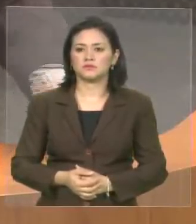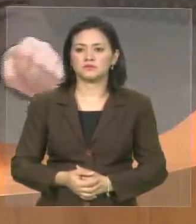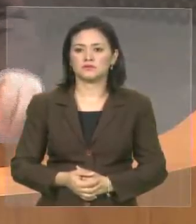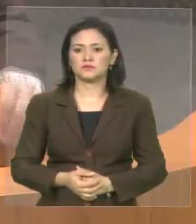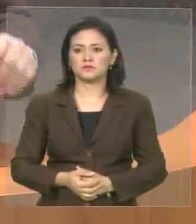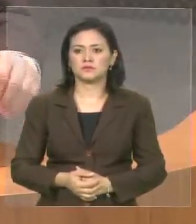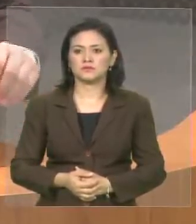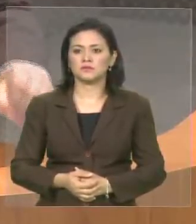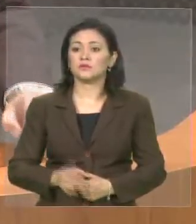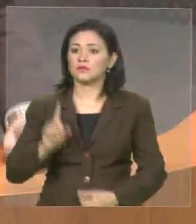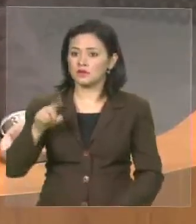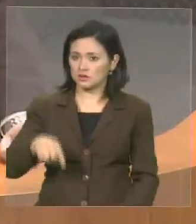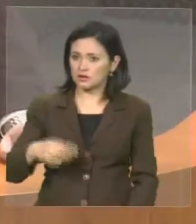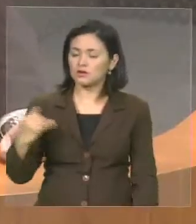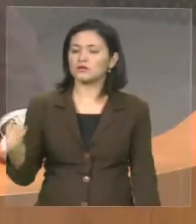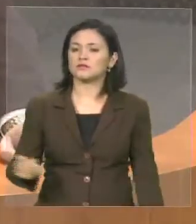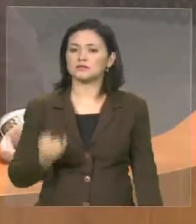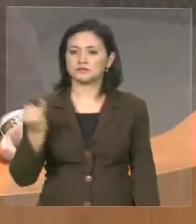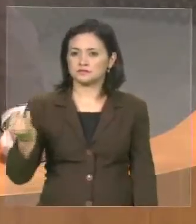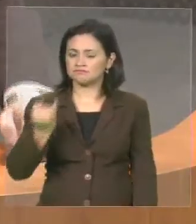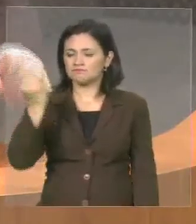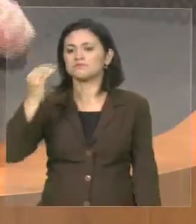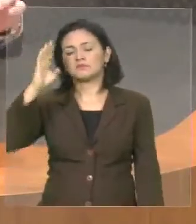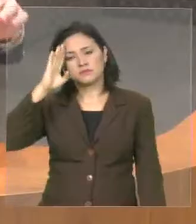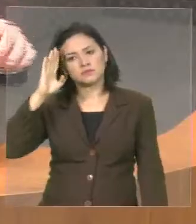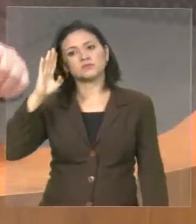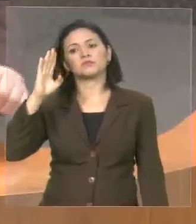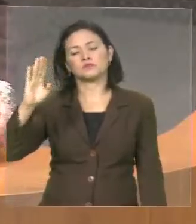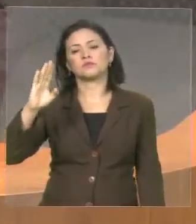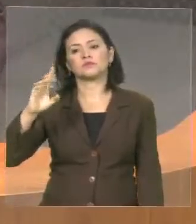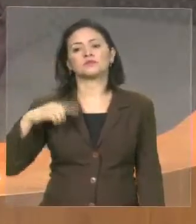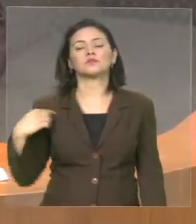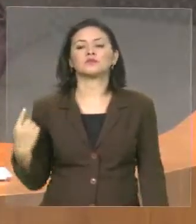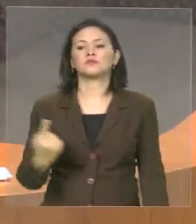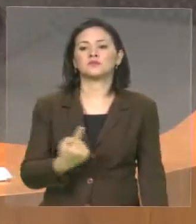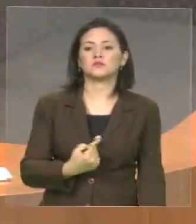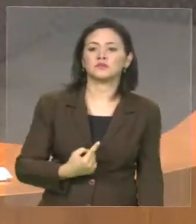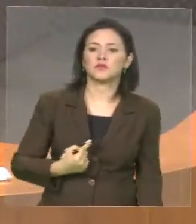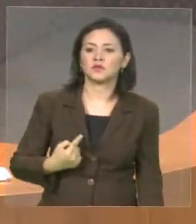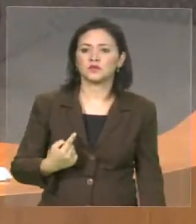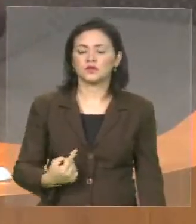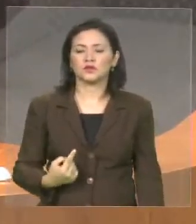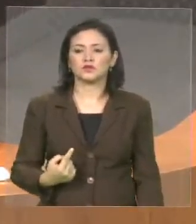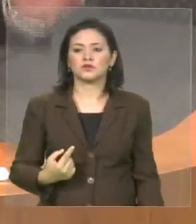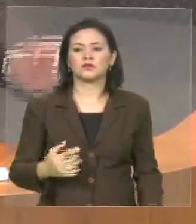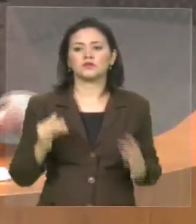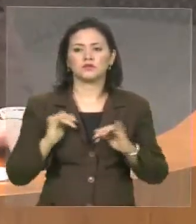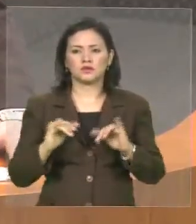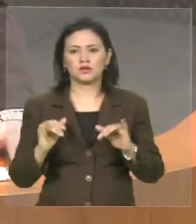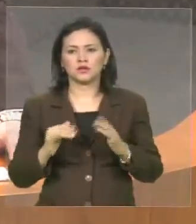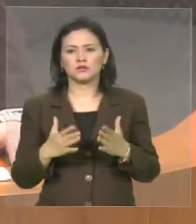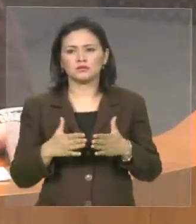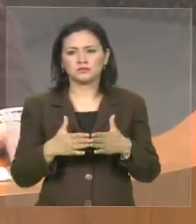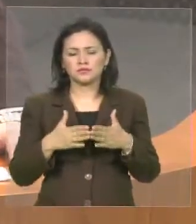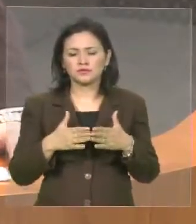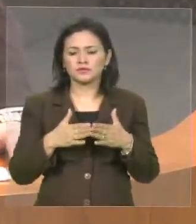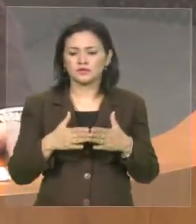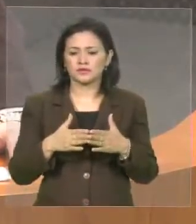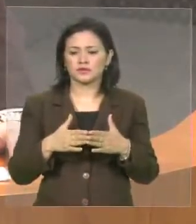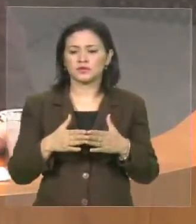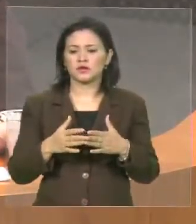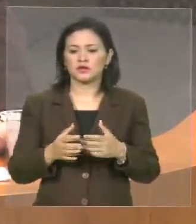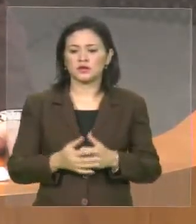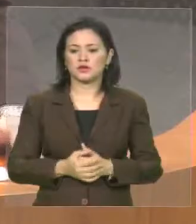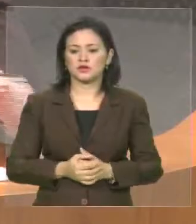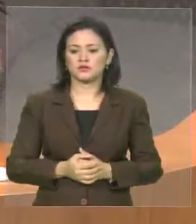É de suma importância, senhor presidente, a gente trazer, só para concluir, senhor presidente, até peço e agradeço pela